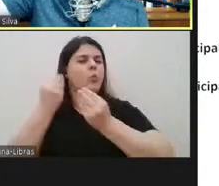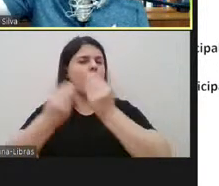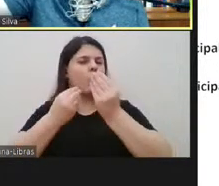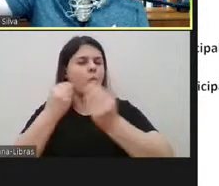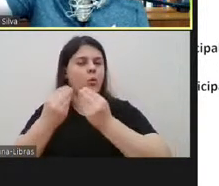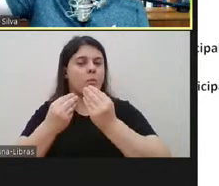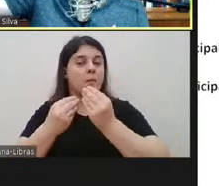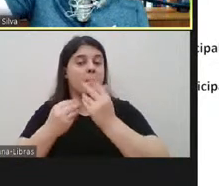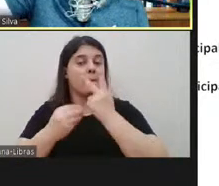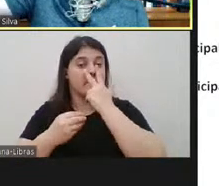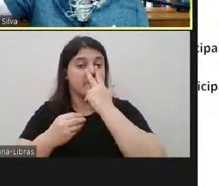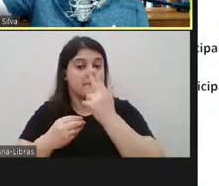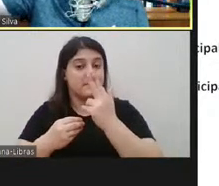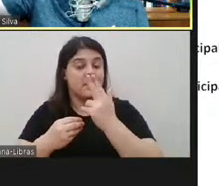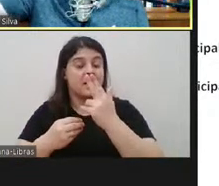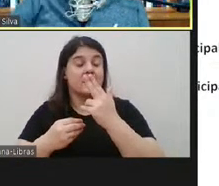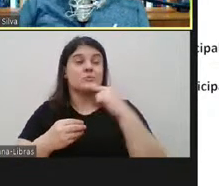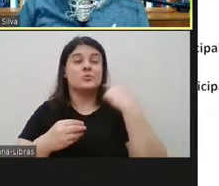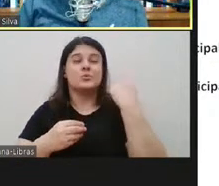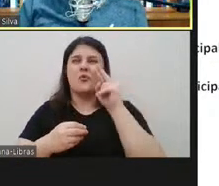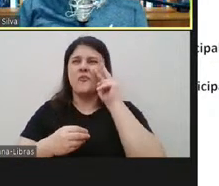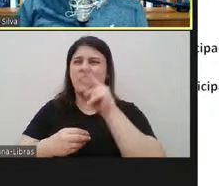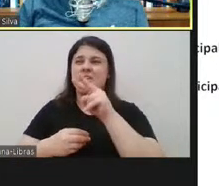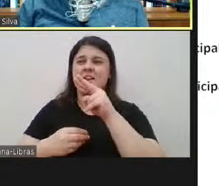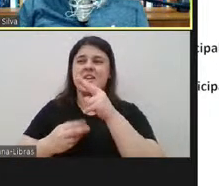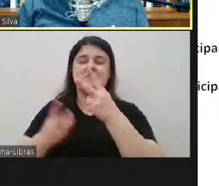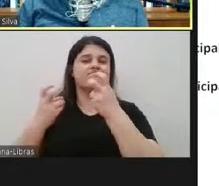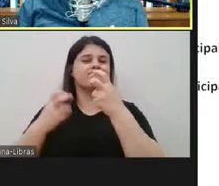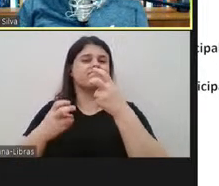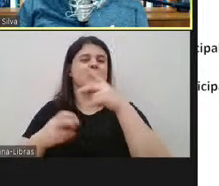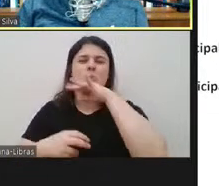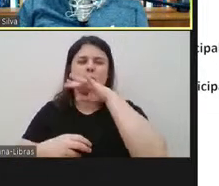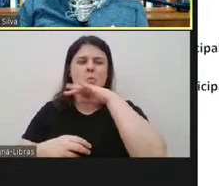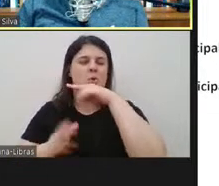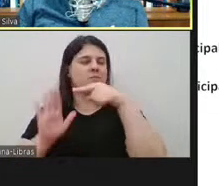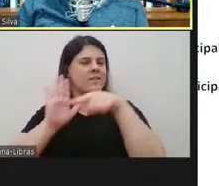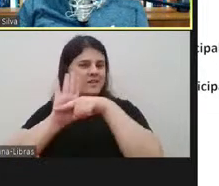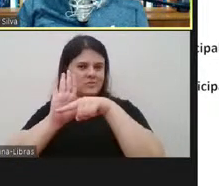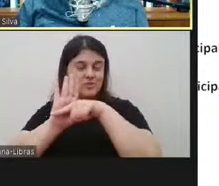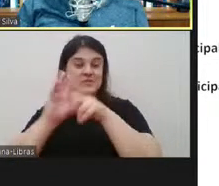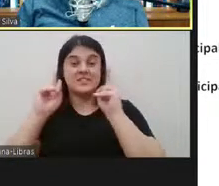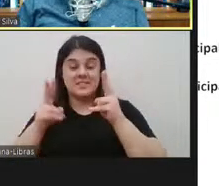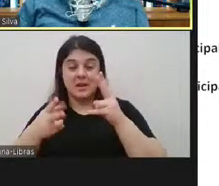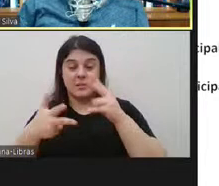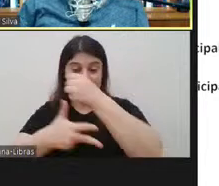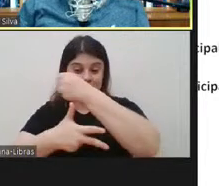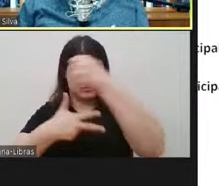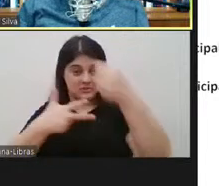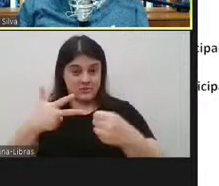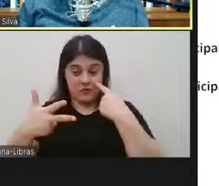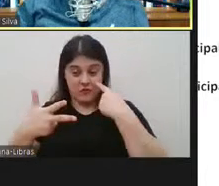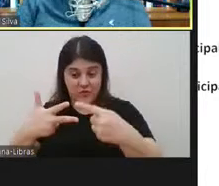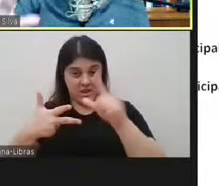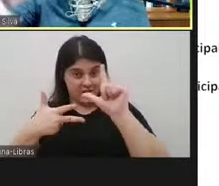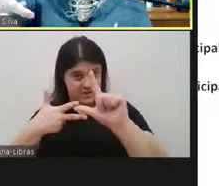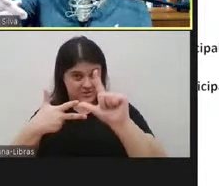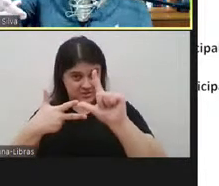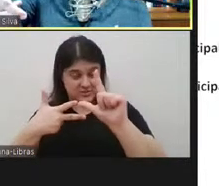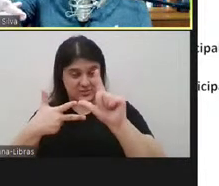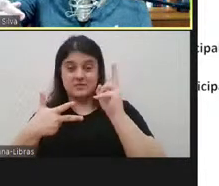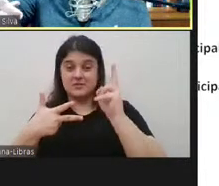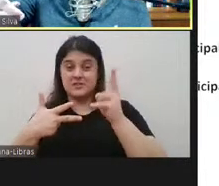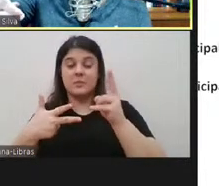maneira extremamente negativa tanto é que dentre os três poderes toda vez que nós olhamos para poder legislativo